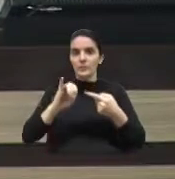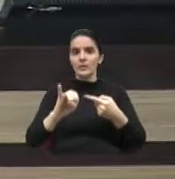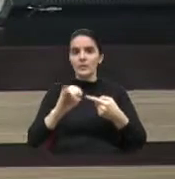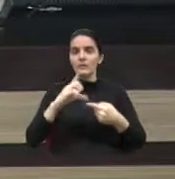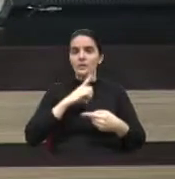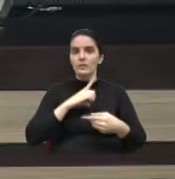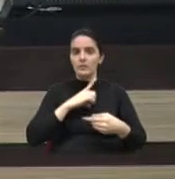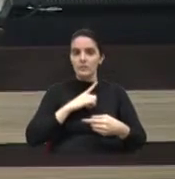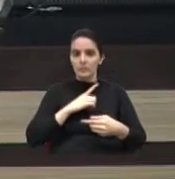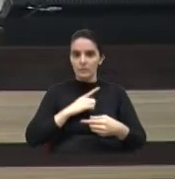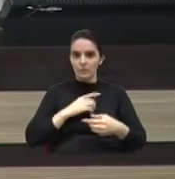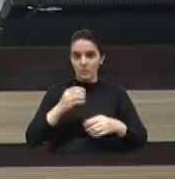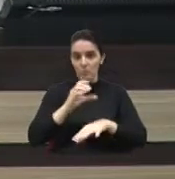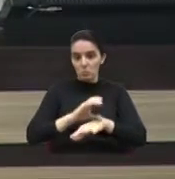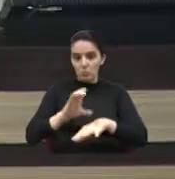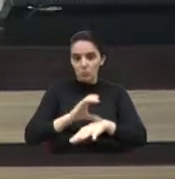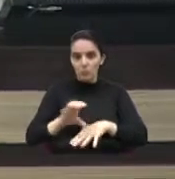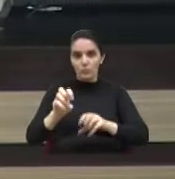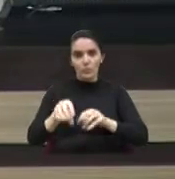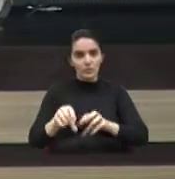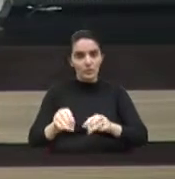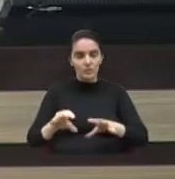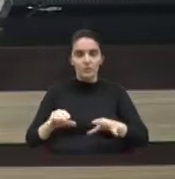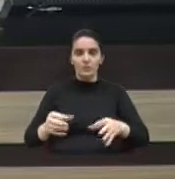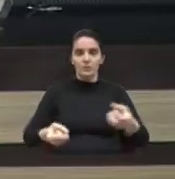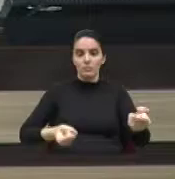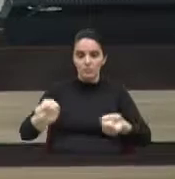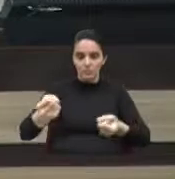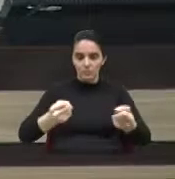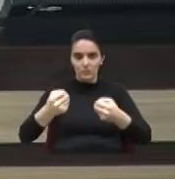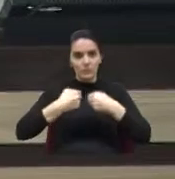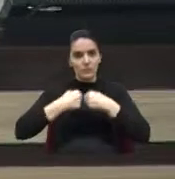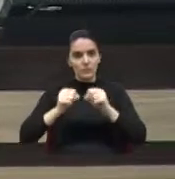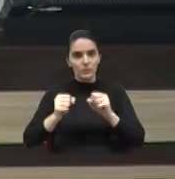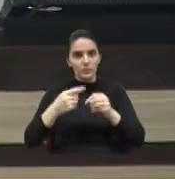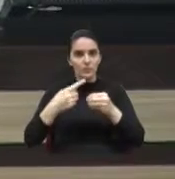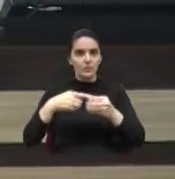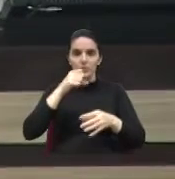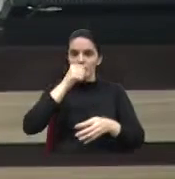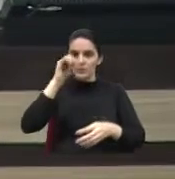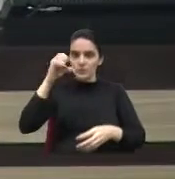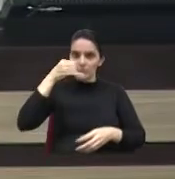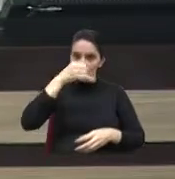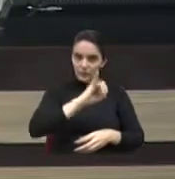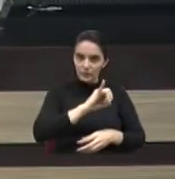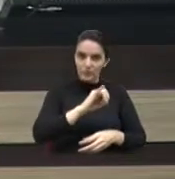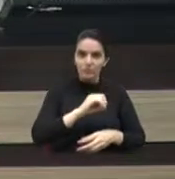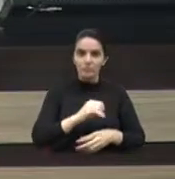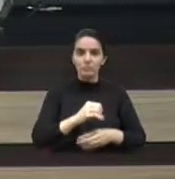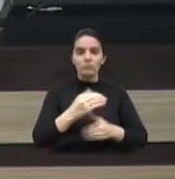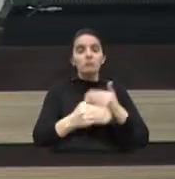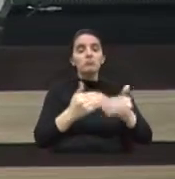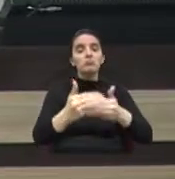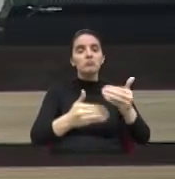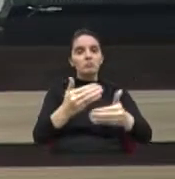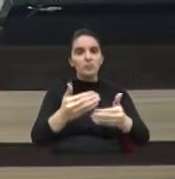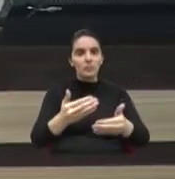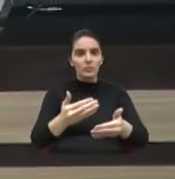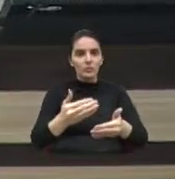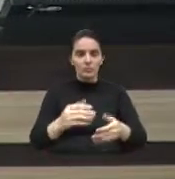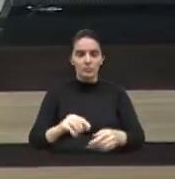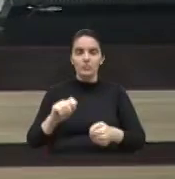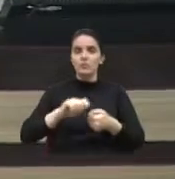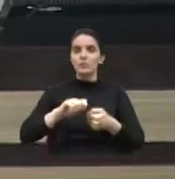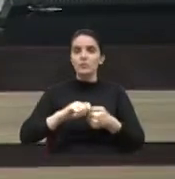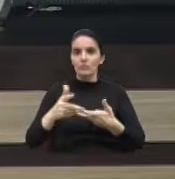de capacitação profissional aos motoristas de ônibus do município. Se sim, em quanto tempo é realizado e qual